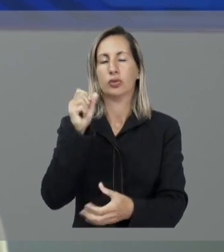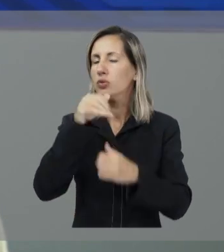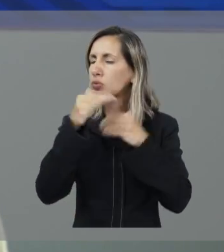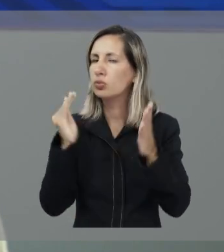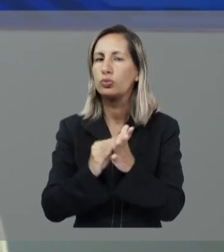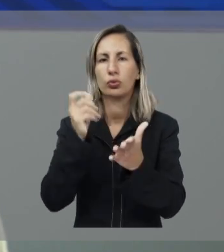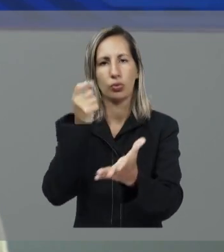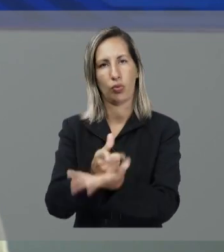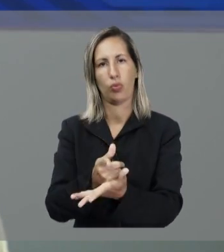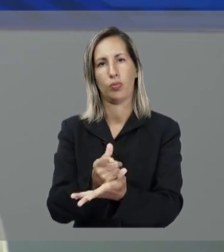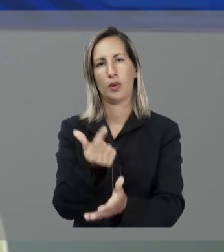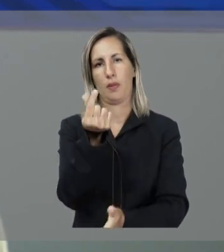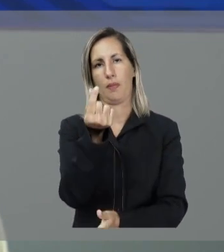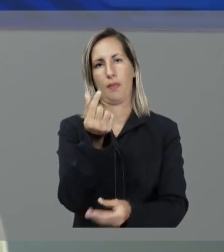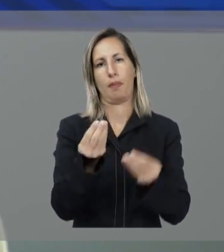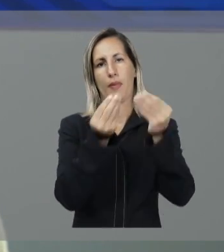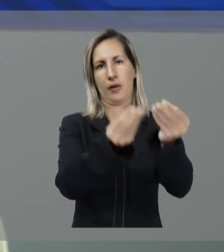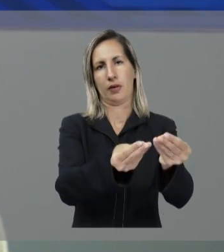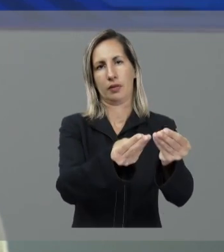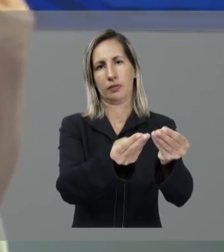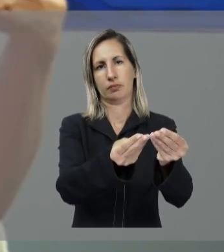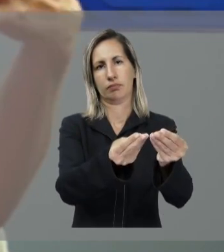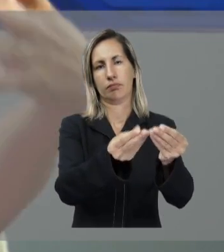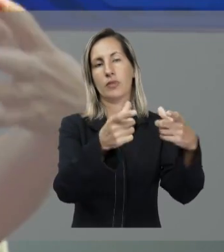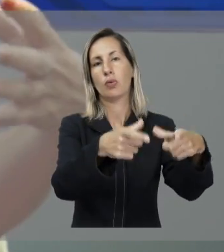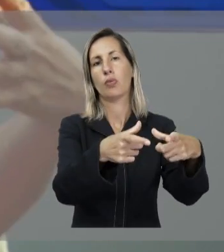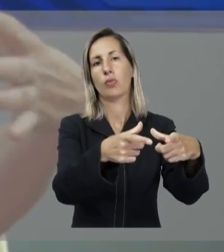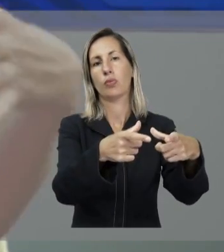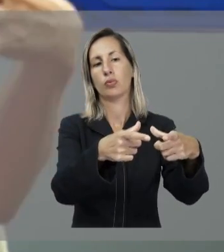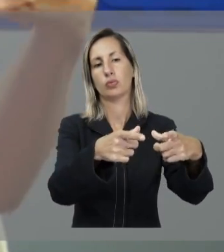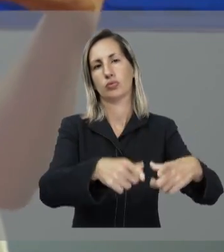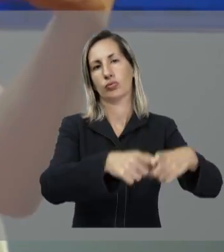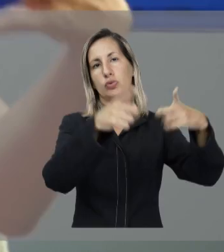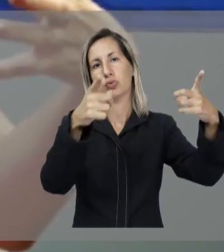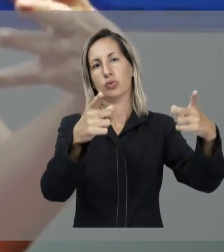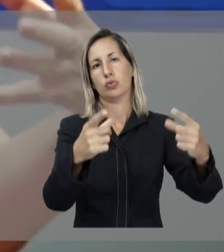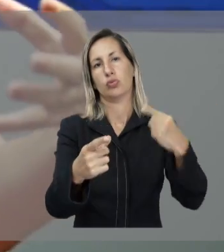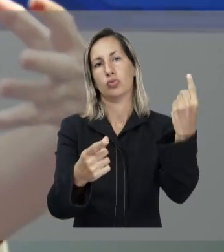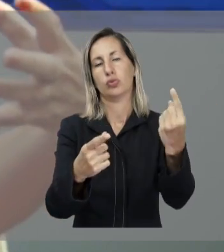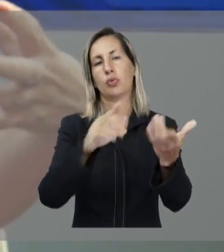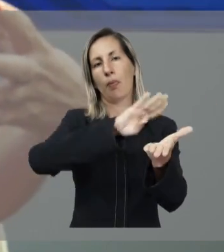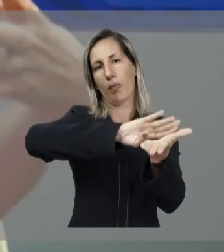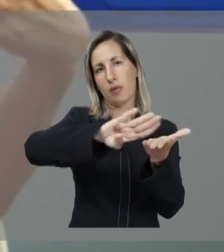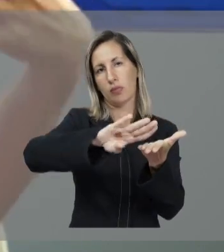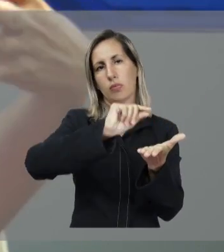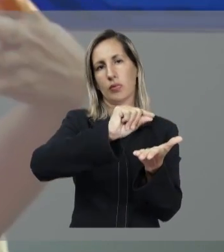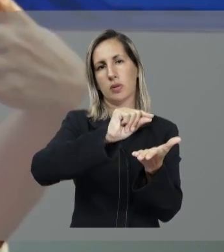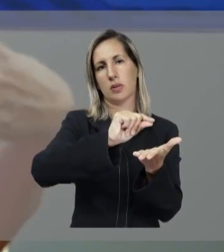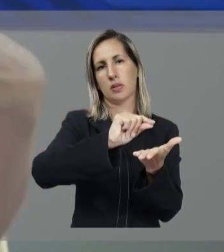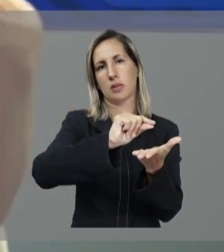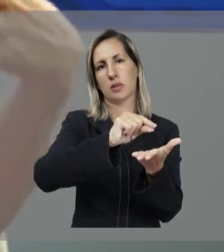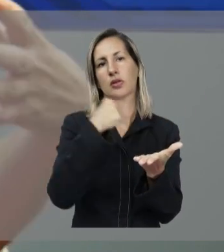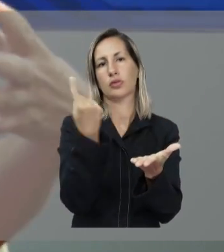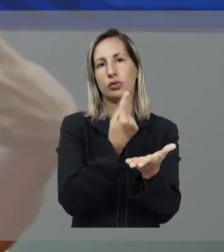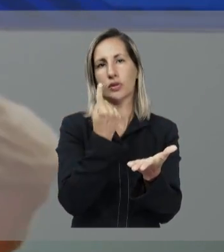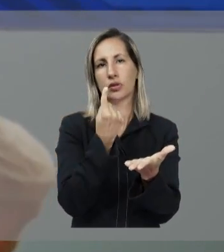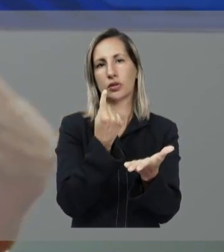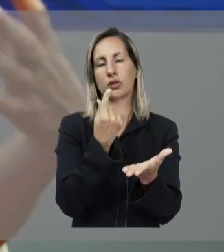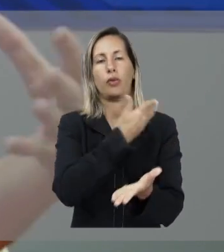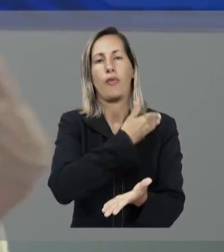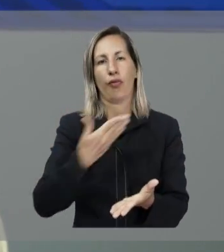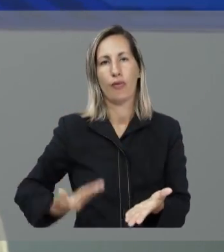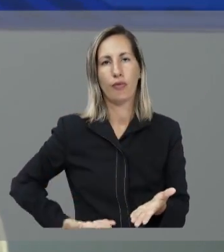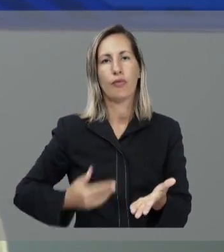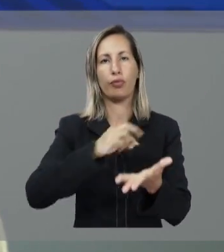compra é tributado. E esses tributos vão para um bojo só, vão para um banco, né? E este banco que a gente chama de